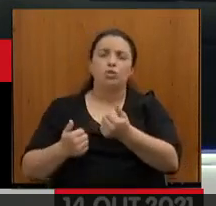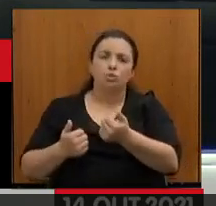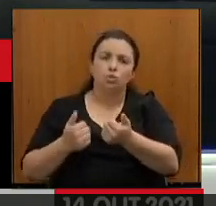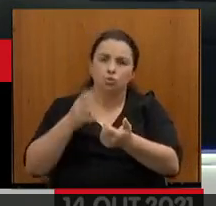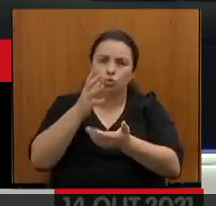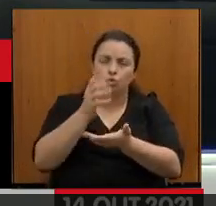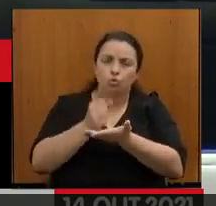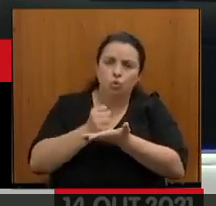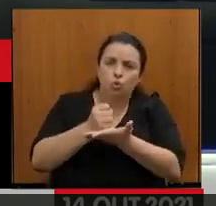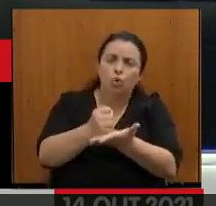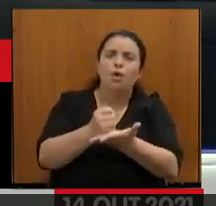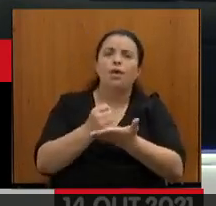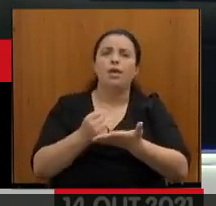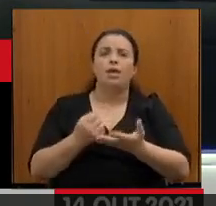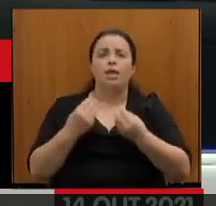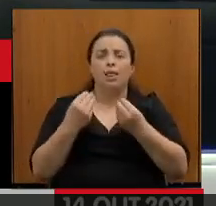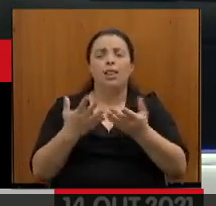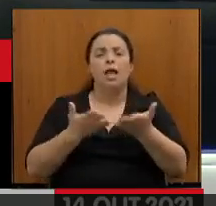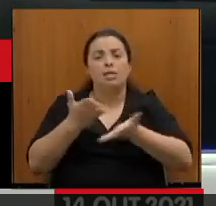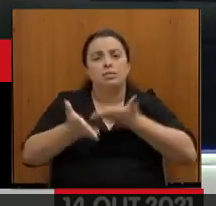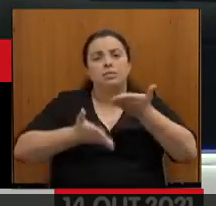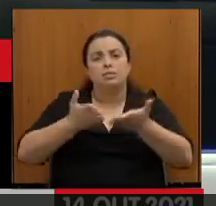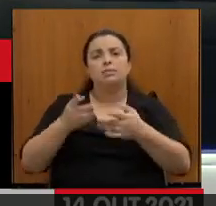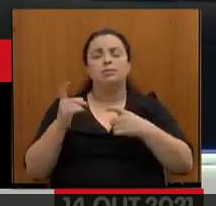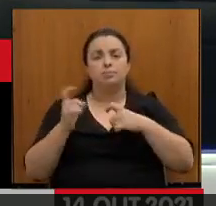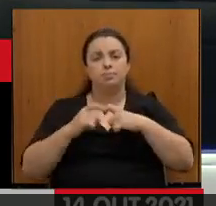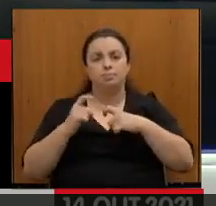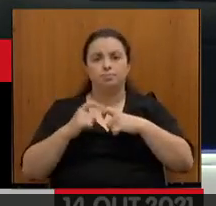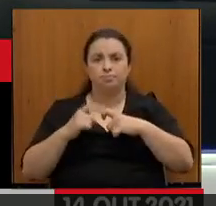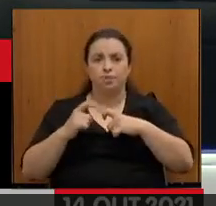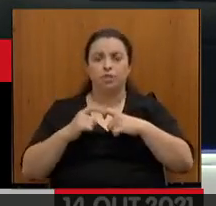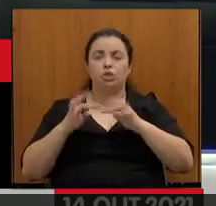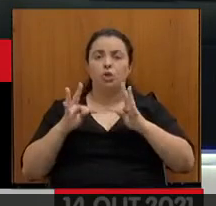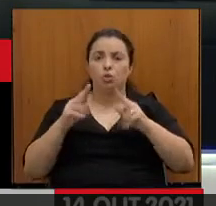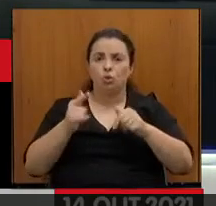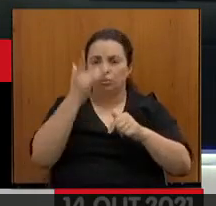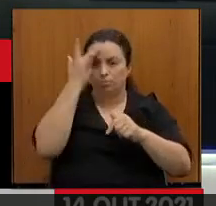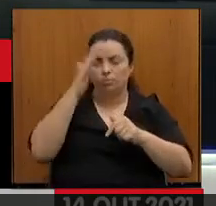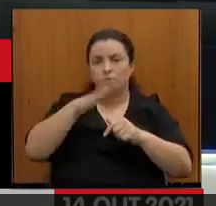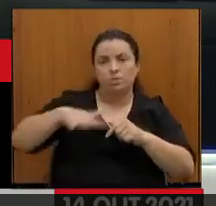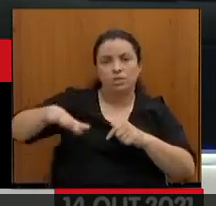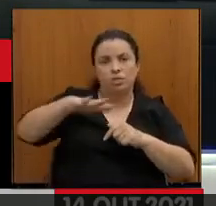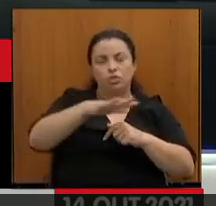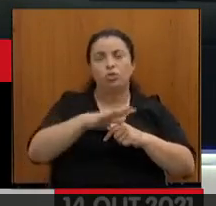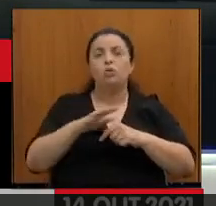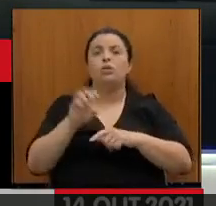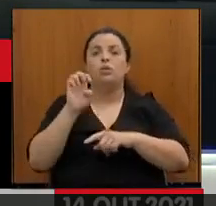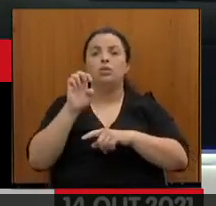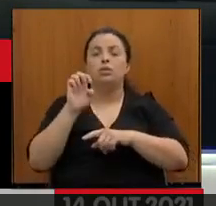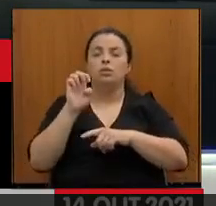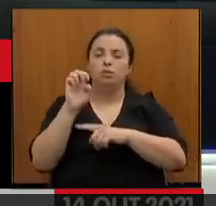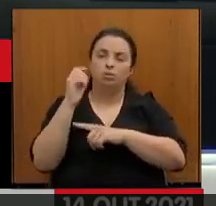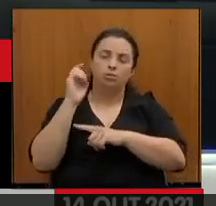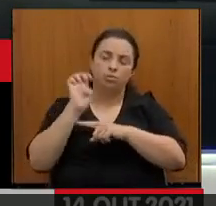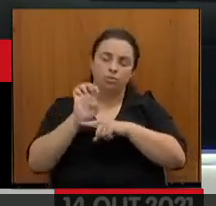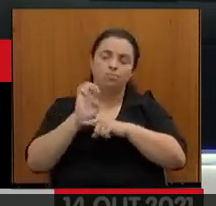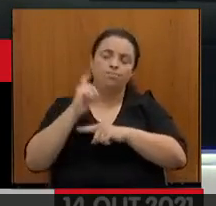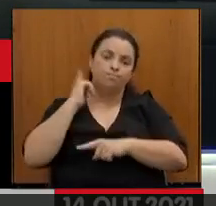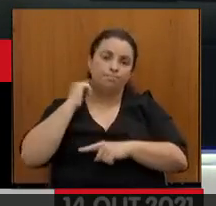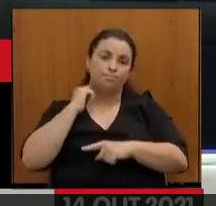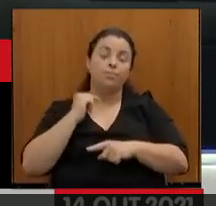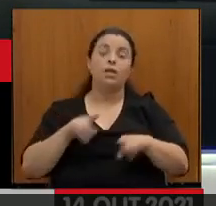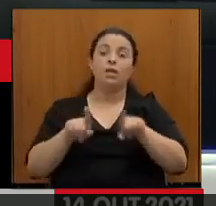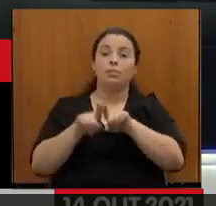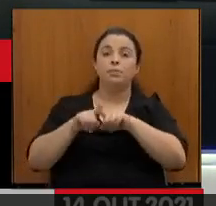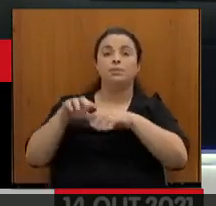assistência médica a todos aqueles das suas diversas regiões do Estado. Saudar a deputada Beatriz Cerqueira, a deputada